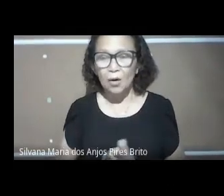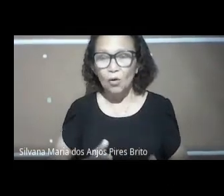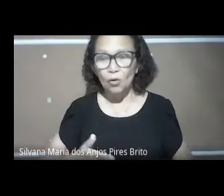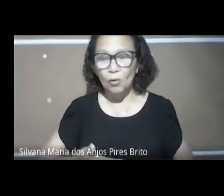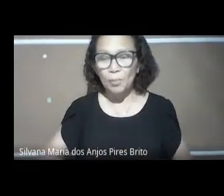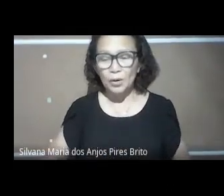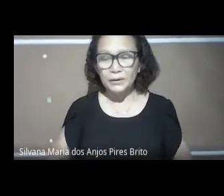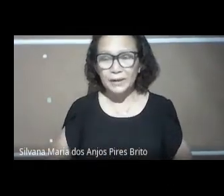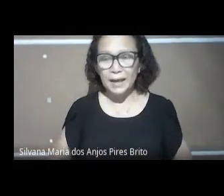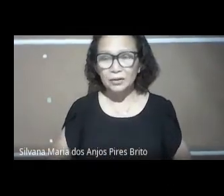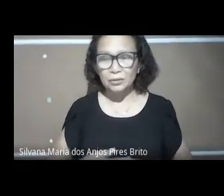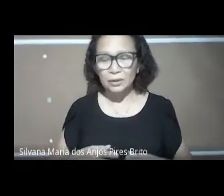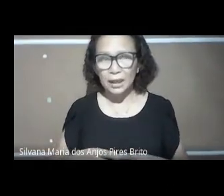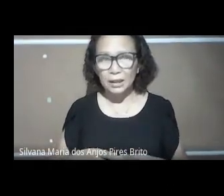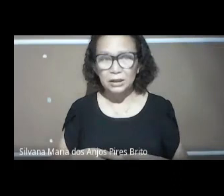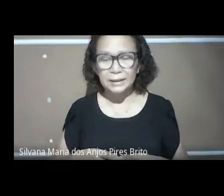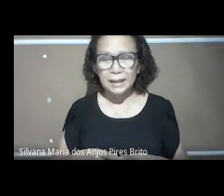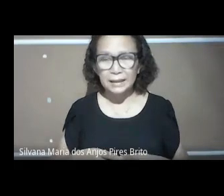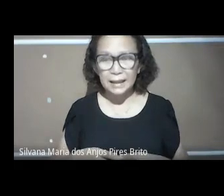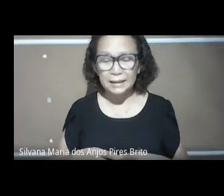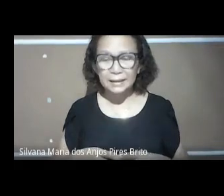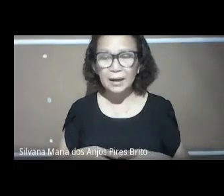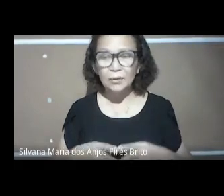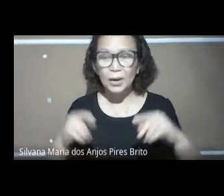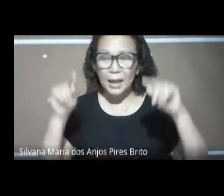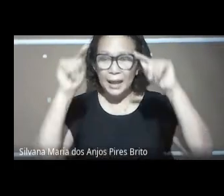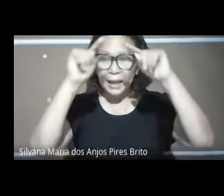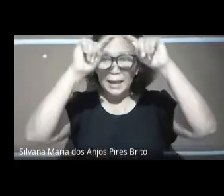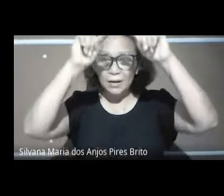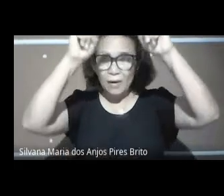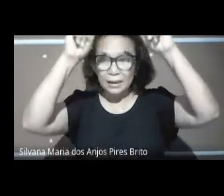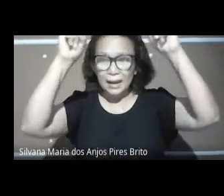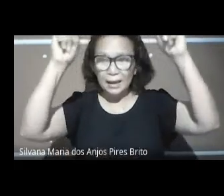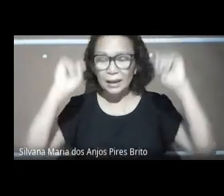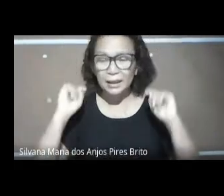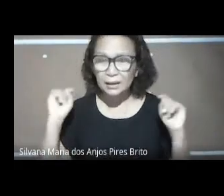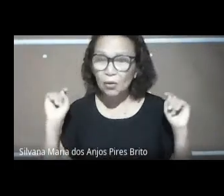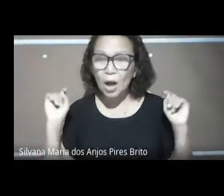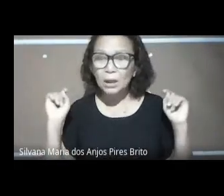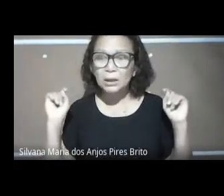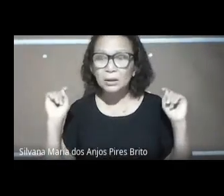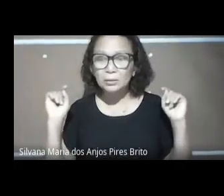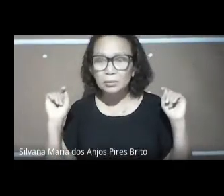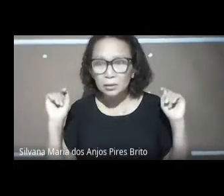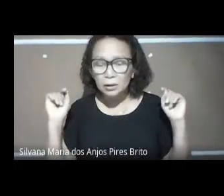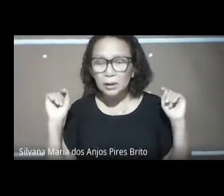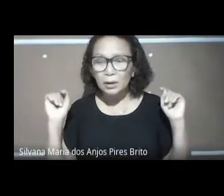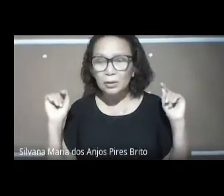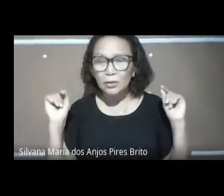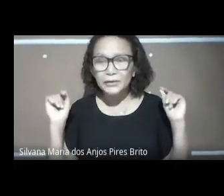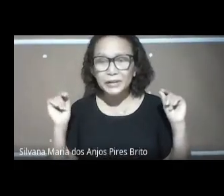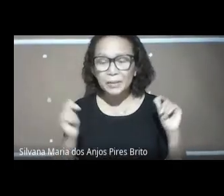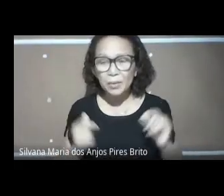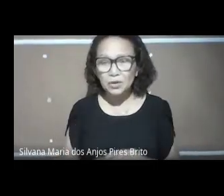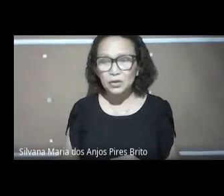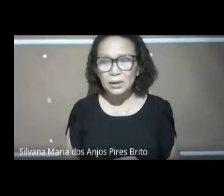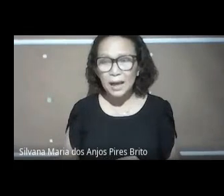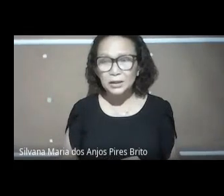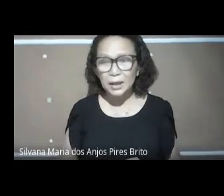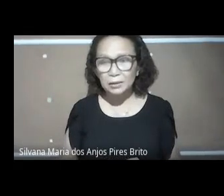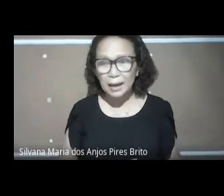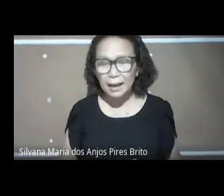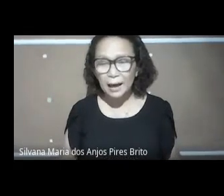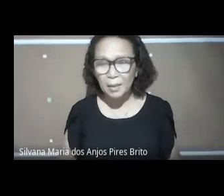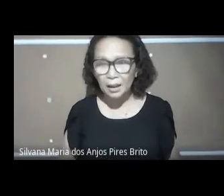sinalizar. O processo, né, de sinalização, ele é enquadrado aqui, estou cortando. Eu não consegui